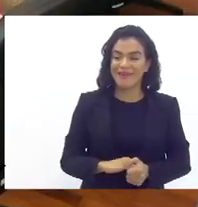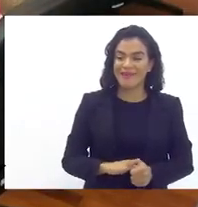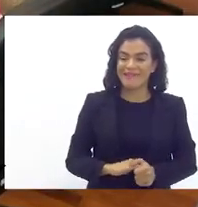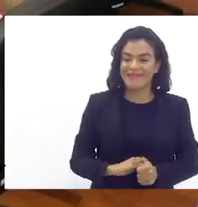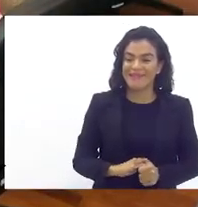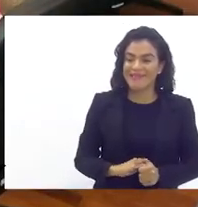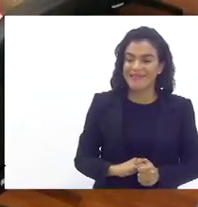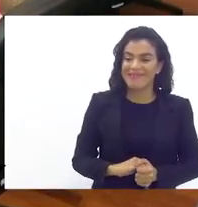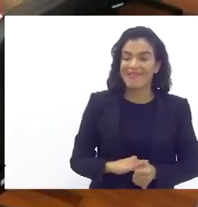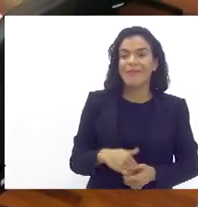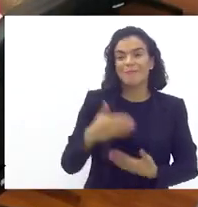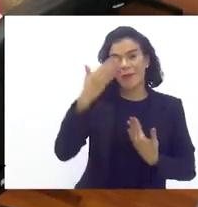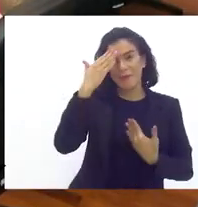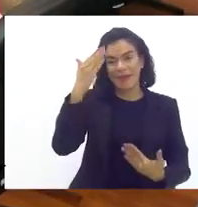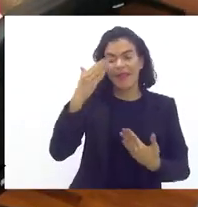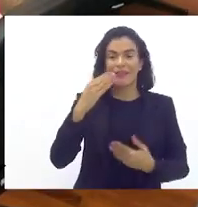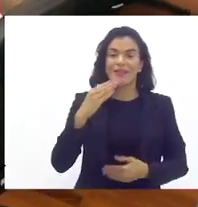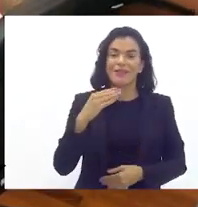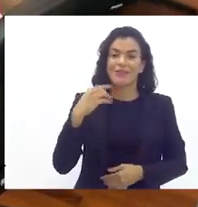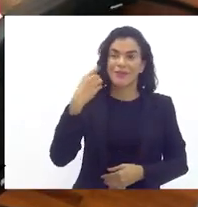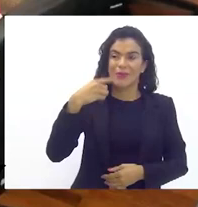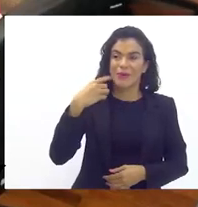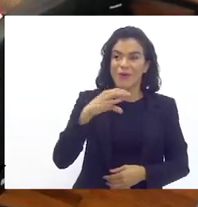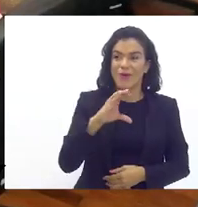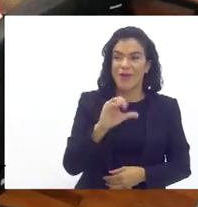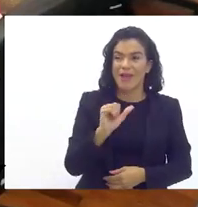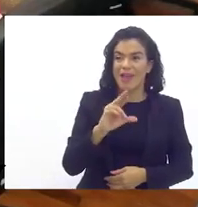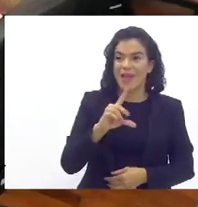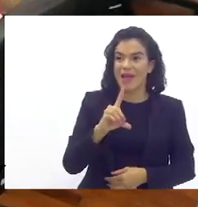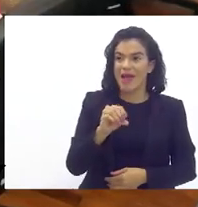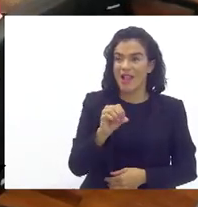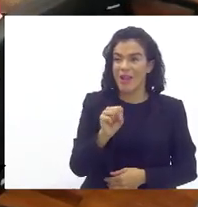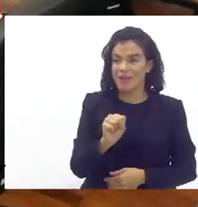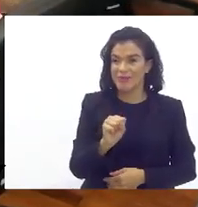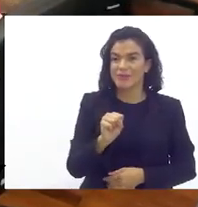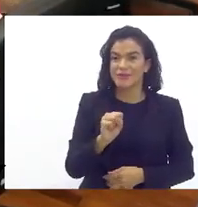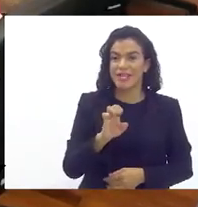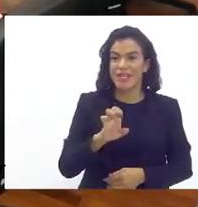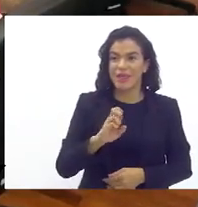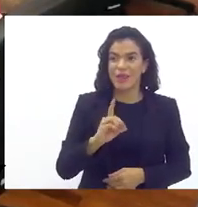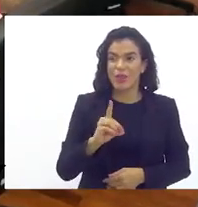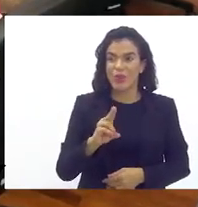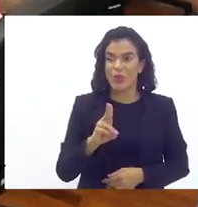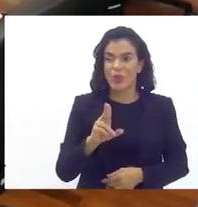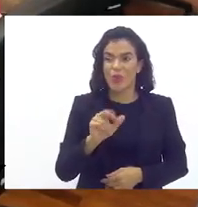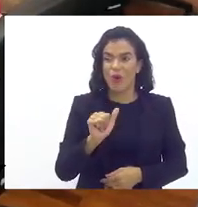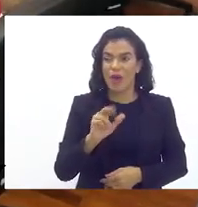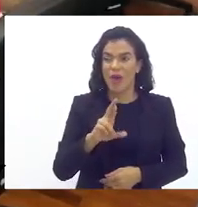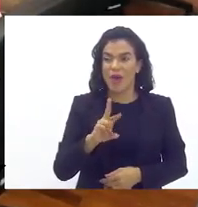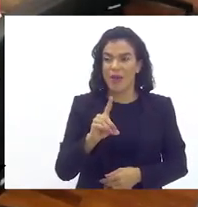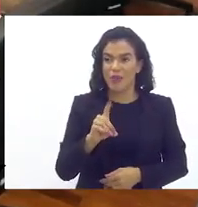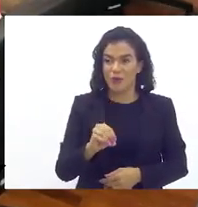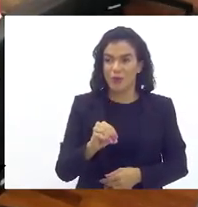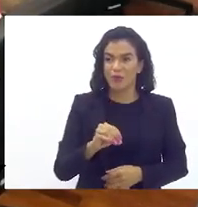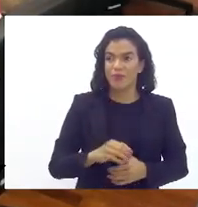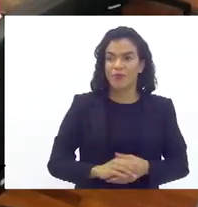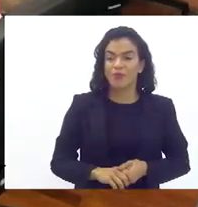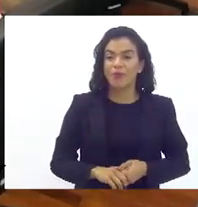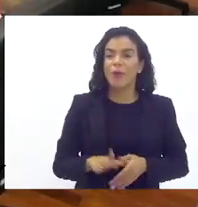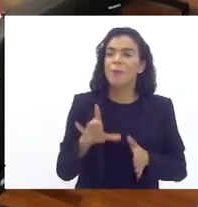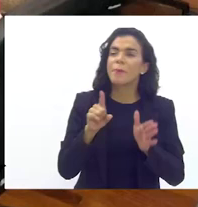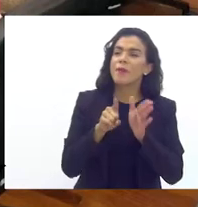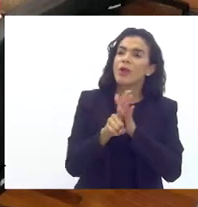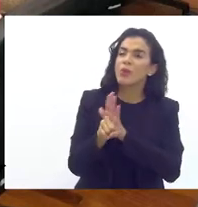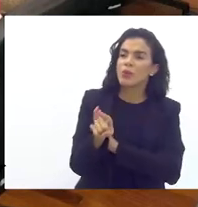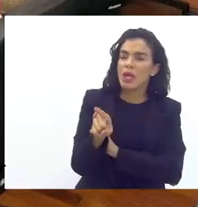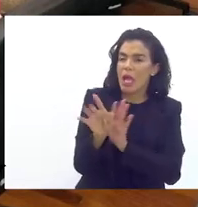Carlos Eduardo Araújo antes de passar para a próxima eu queria assim apenas lhe perguntar